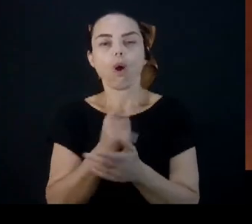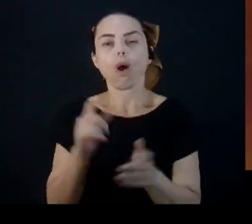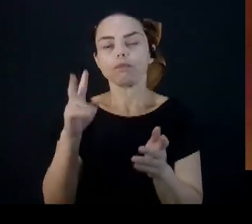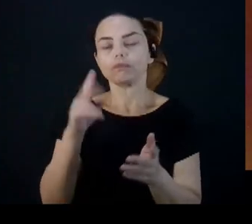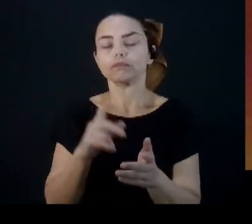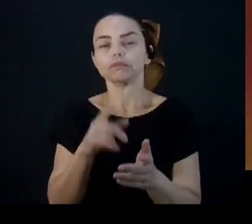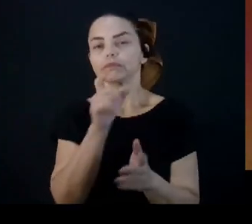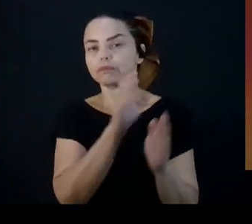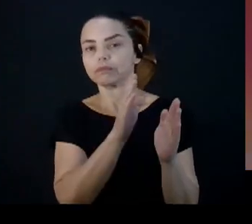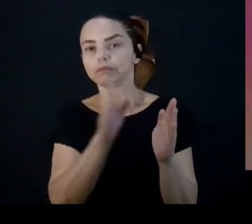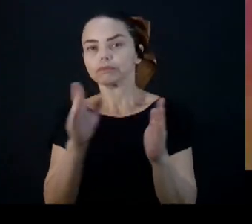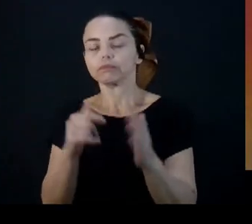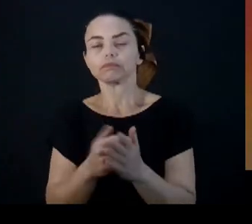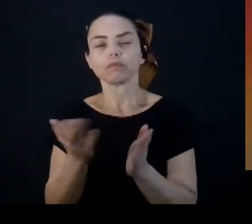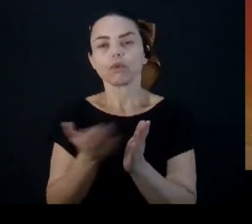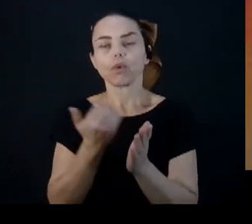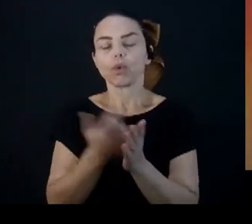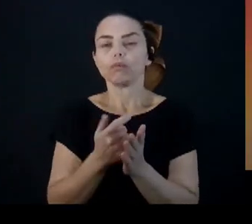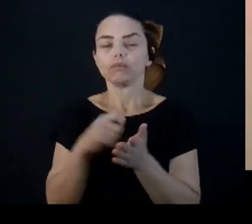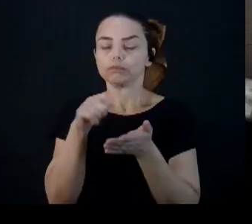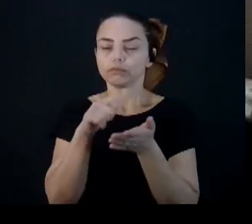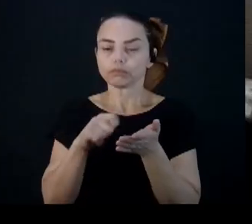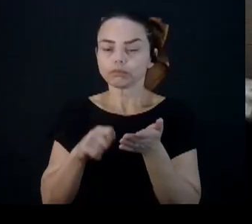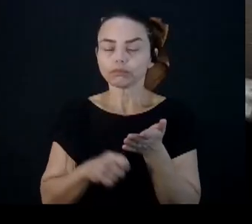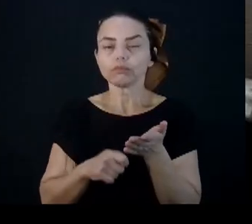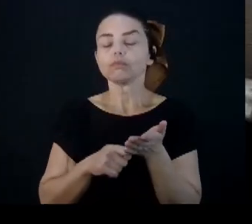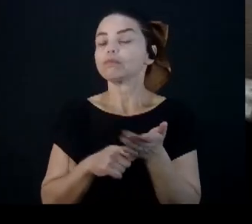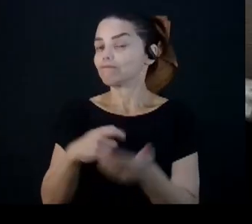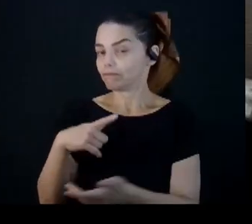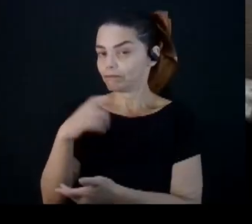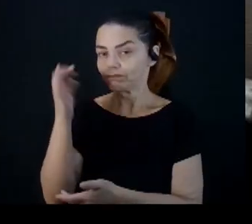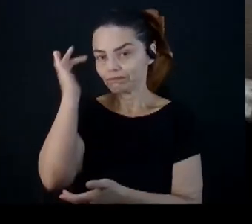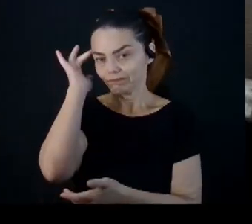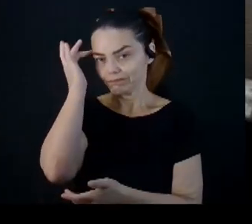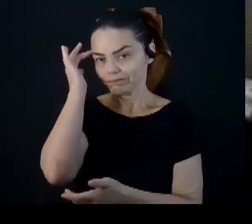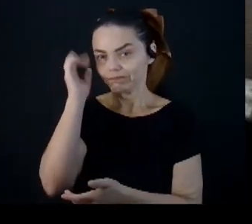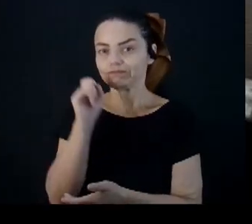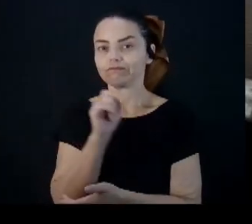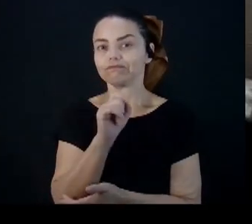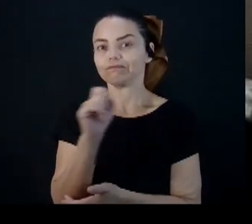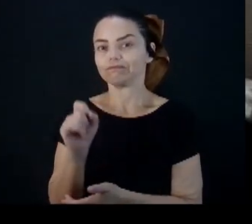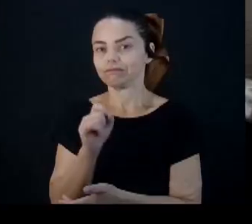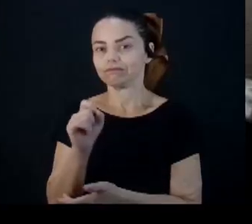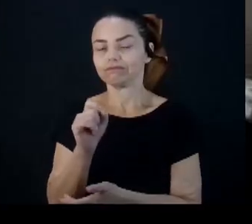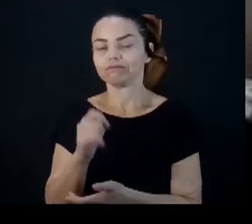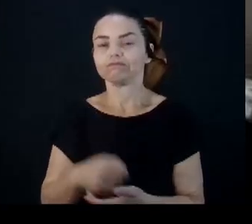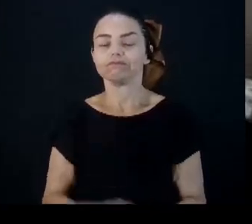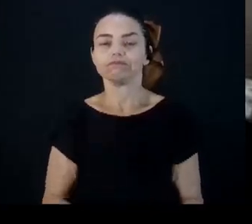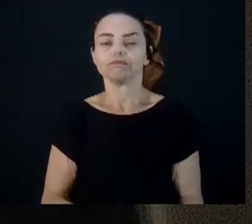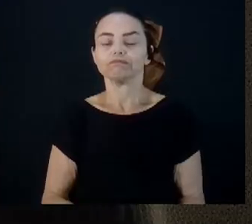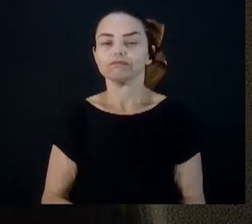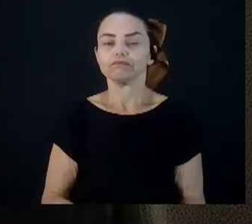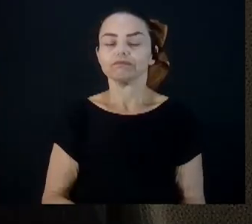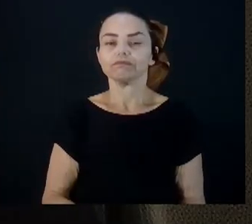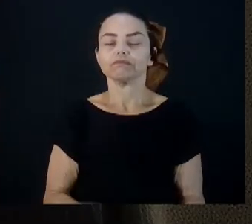muitas páginas preenchidas, mas acho que, se formos falar de